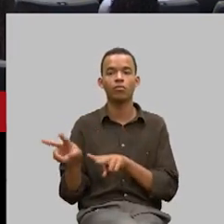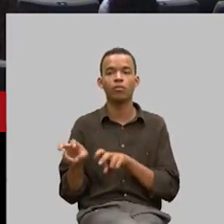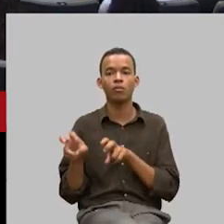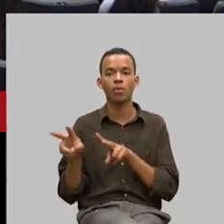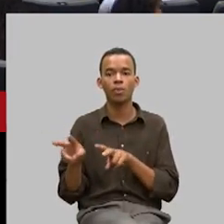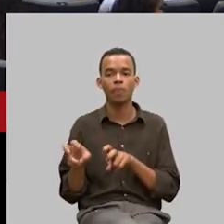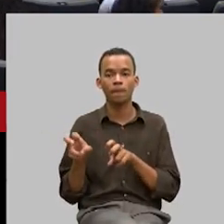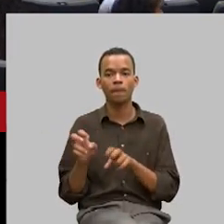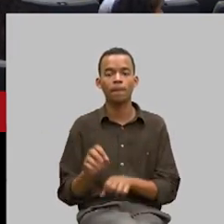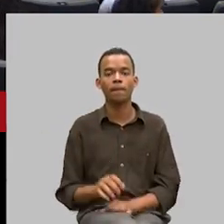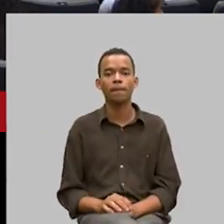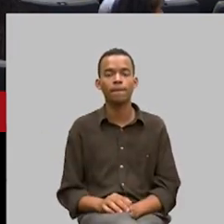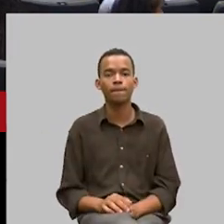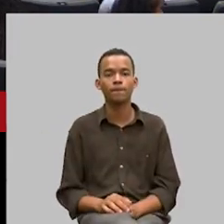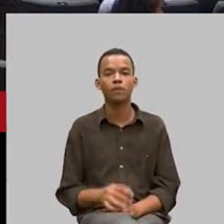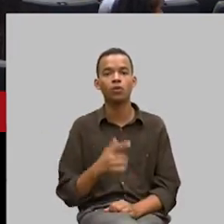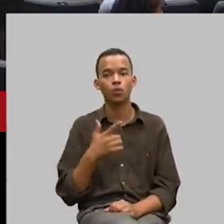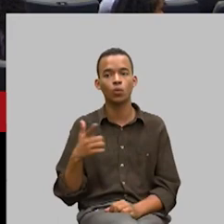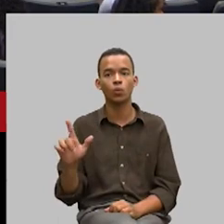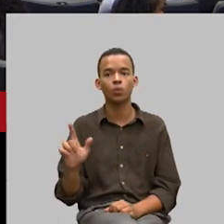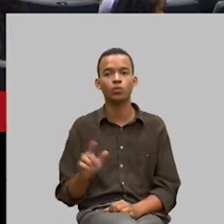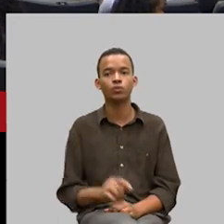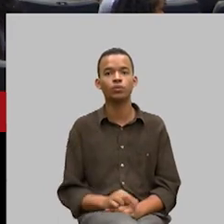Souza de Almeida